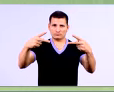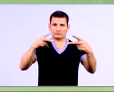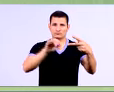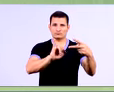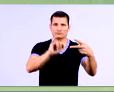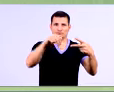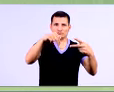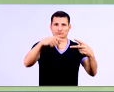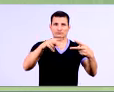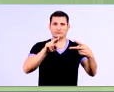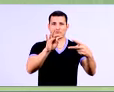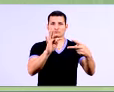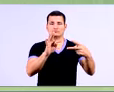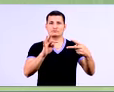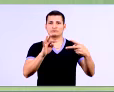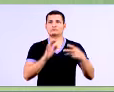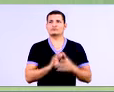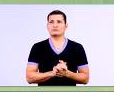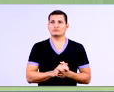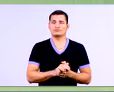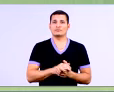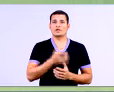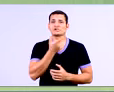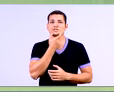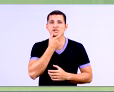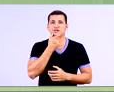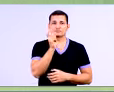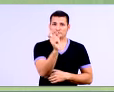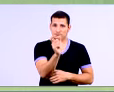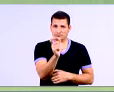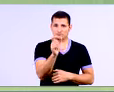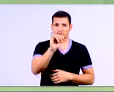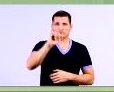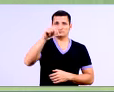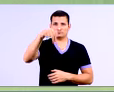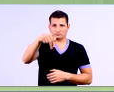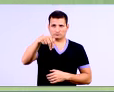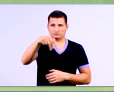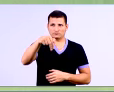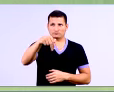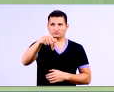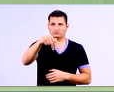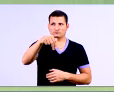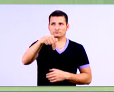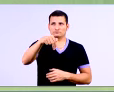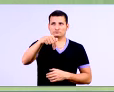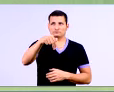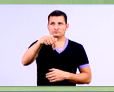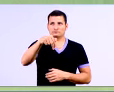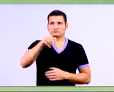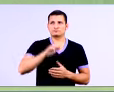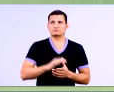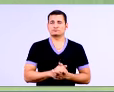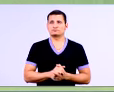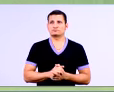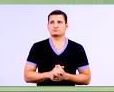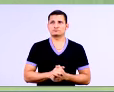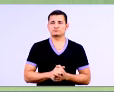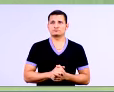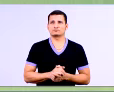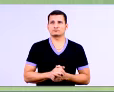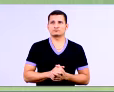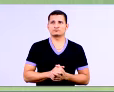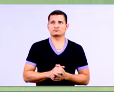input. Em inglês a palavra in, isso aqui é só como referência ao que vocês vão